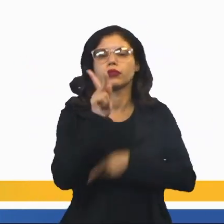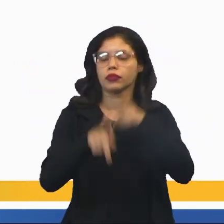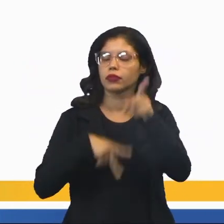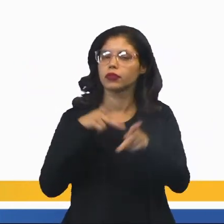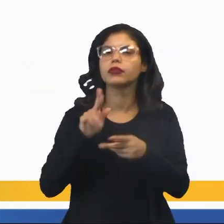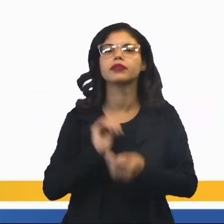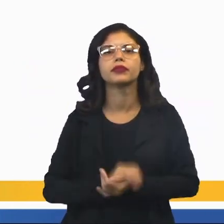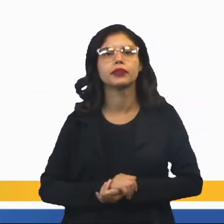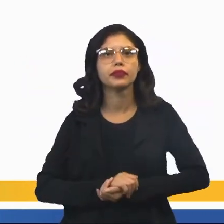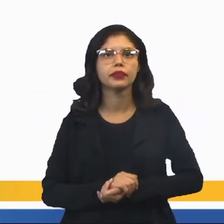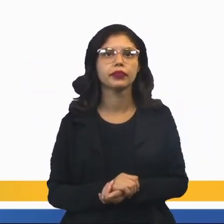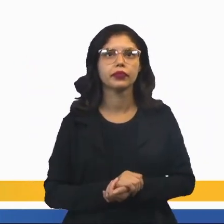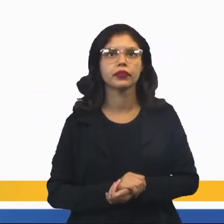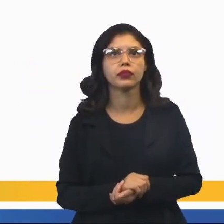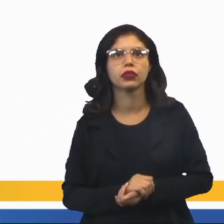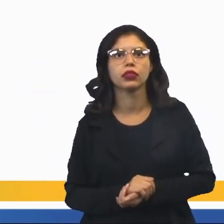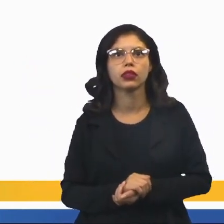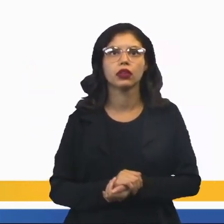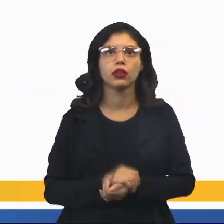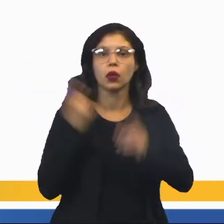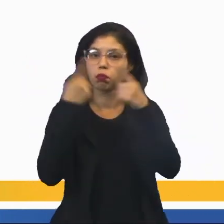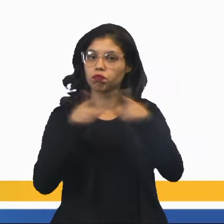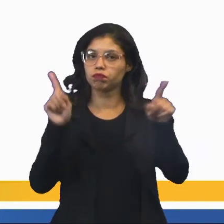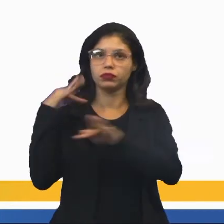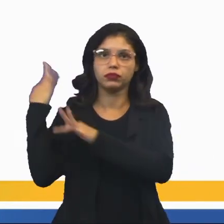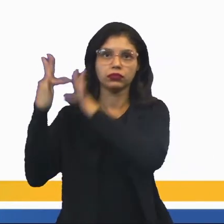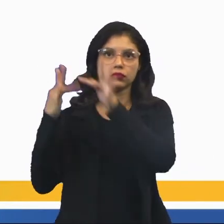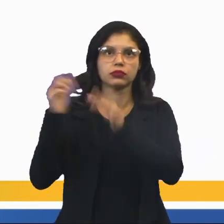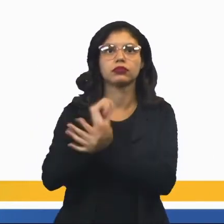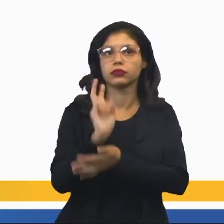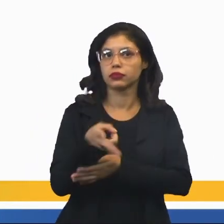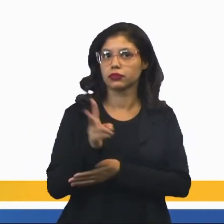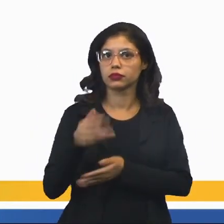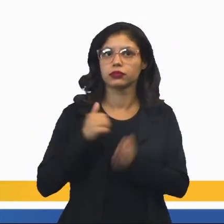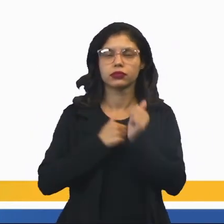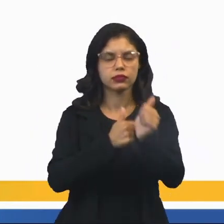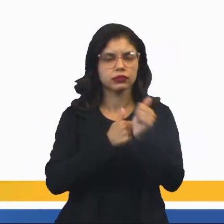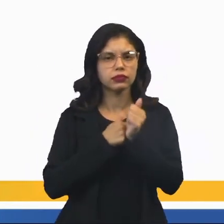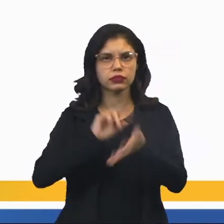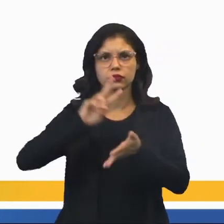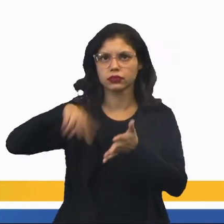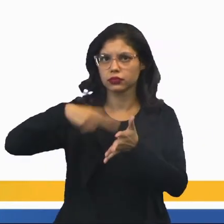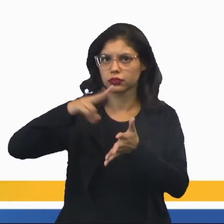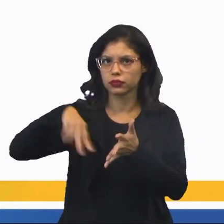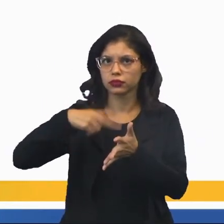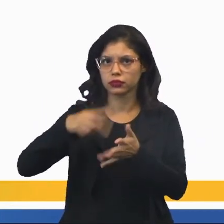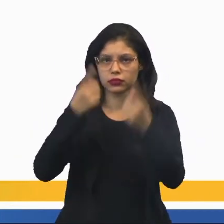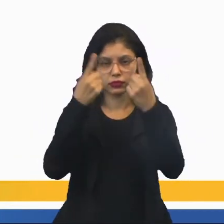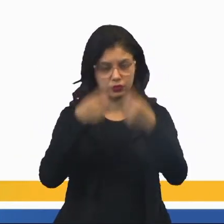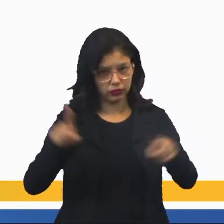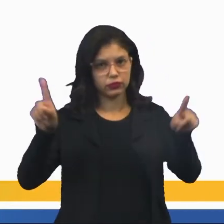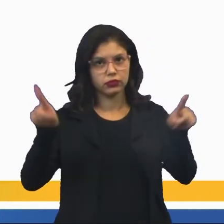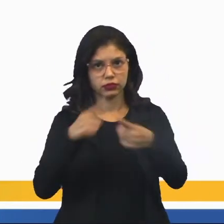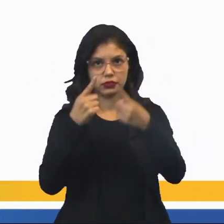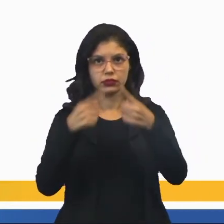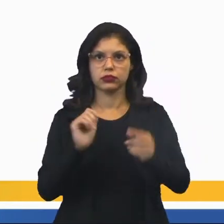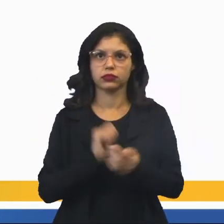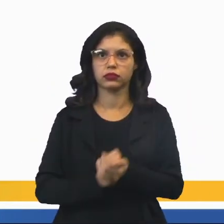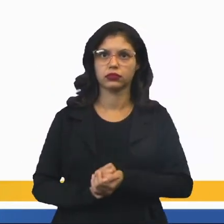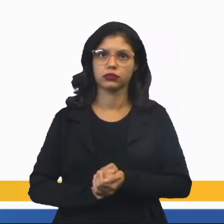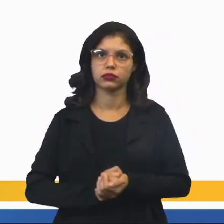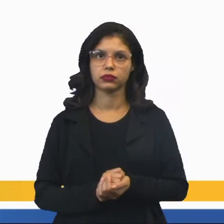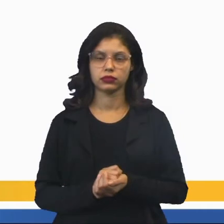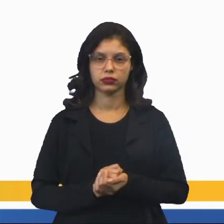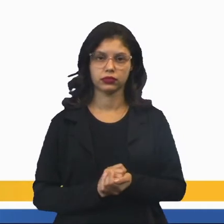e populares. As músicas folclóricas quase sempre são acompanhadas de dança